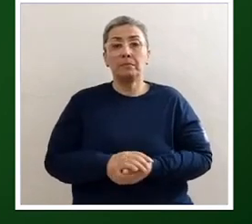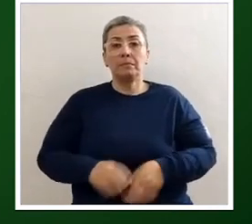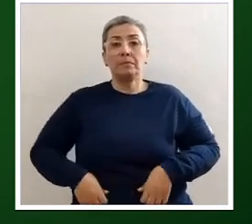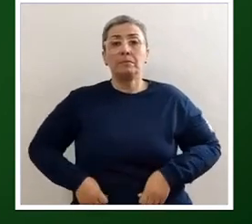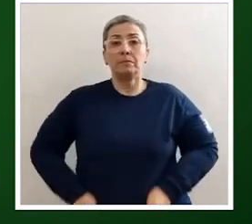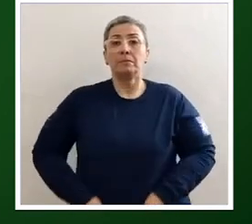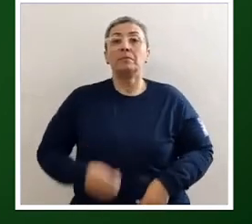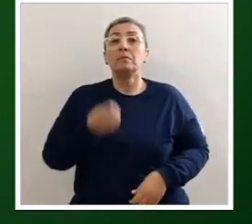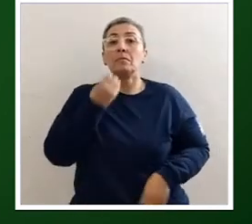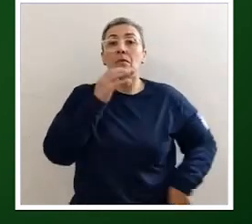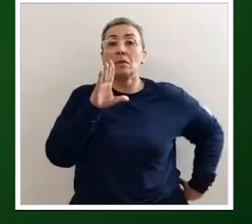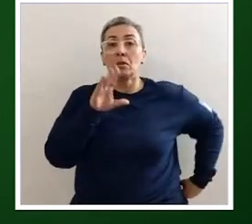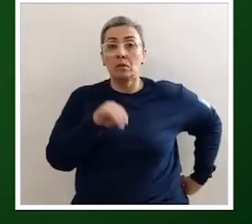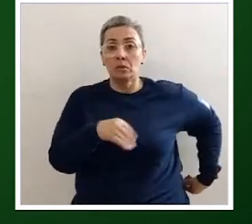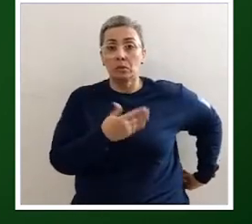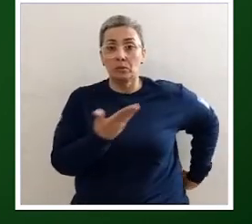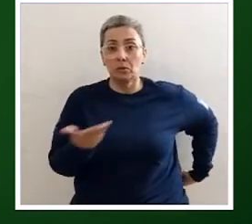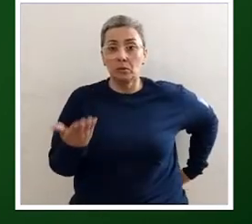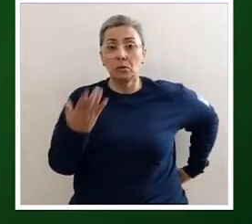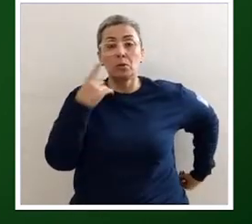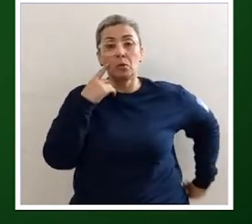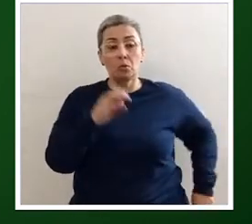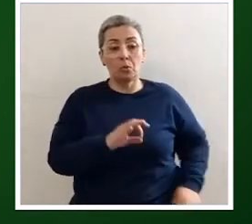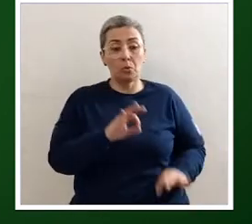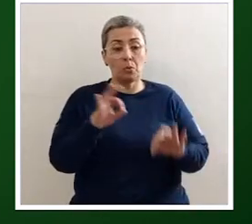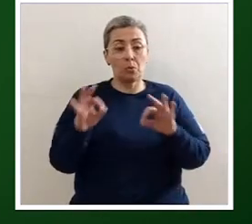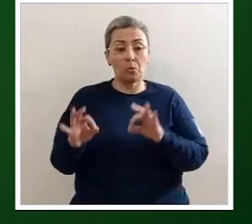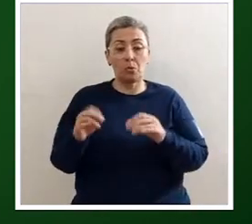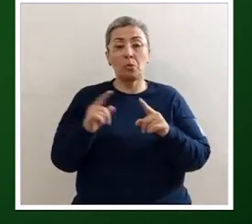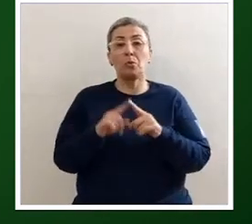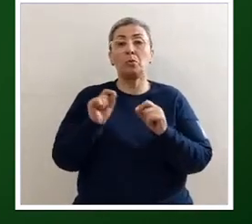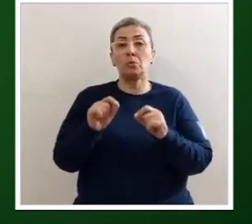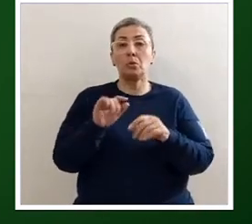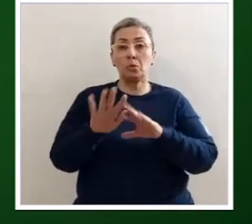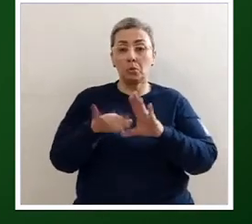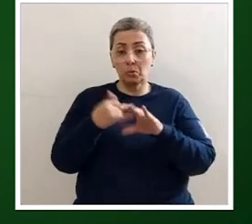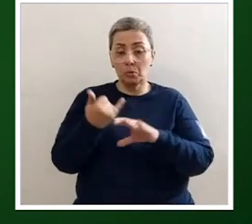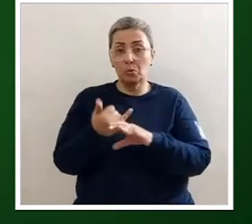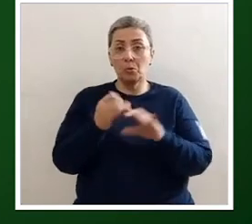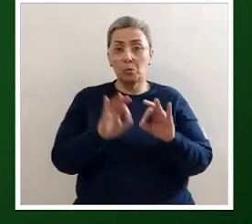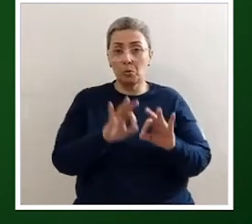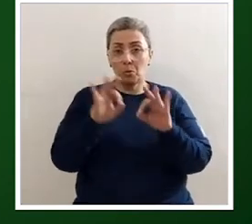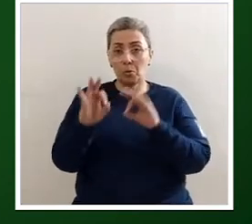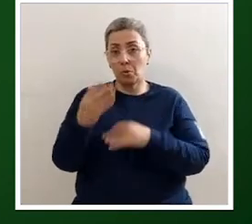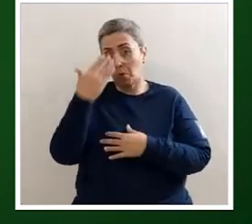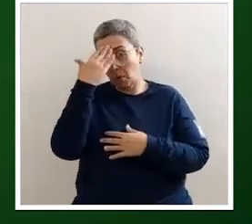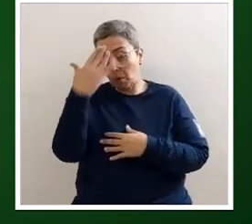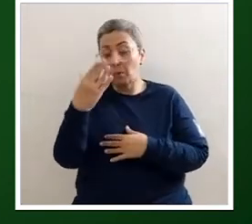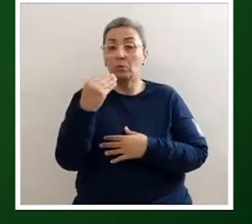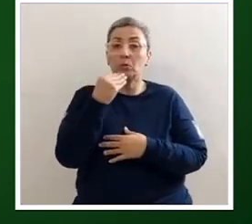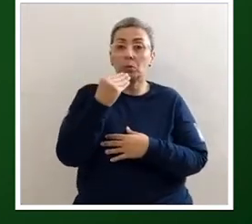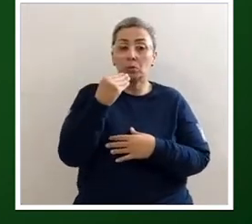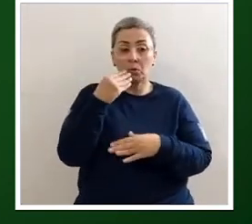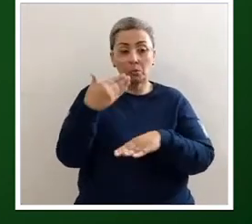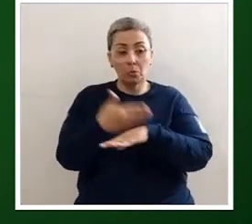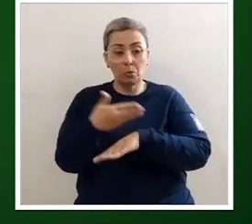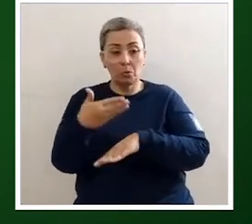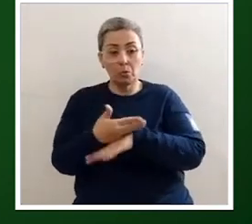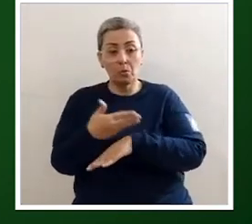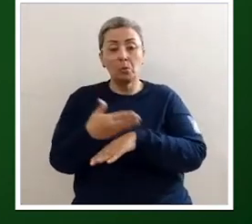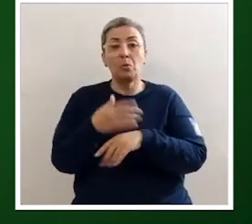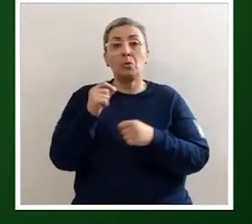Boa noite a todo mundo que nos ouve que nos acompanha pelo YouTube agradecer a oportunidade participar